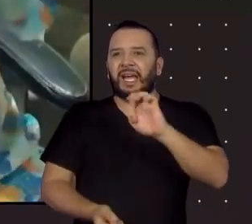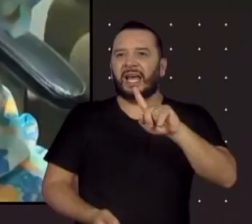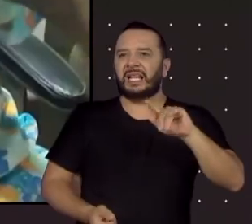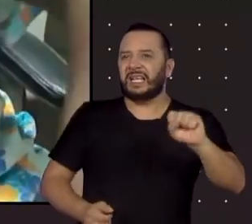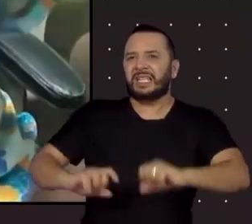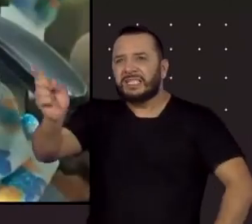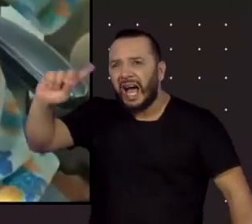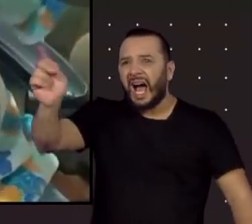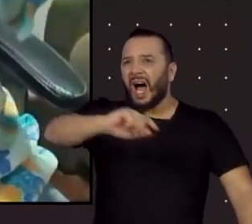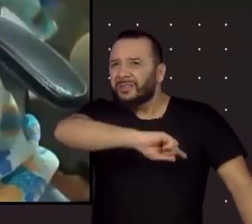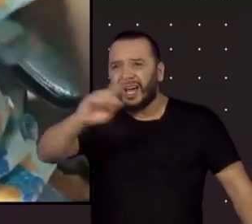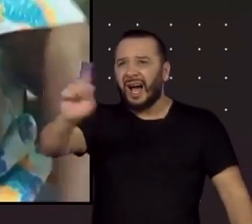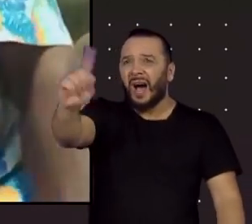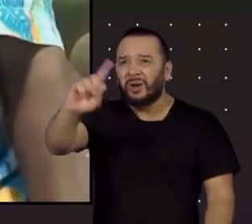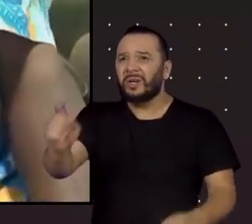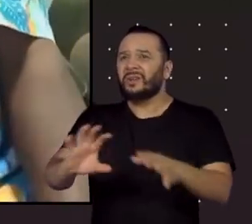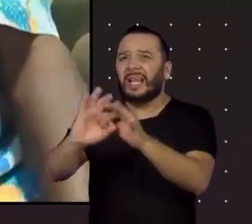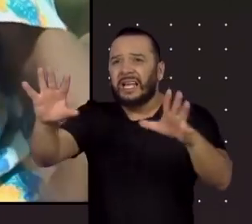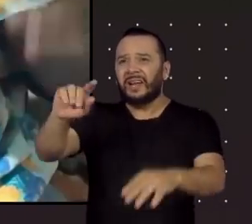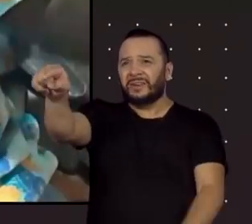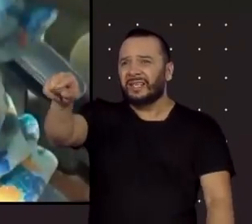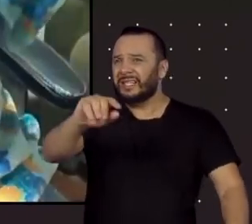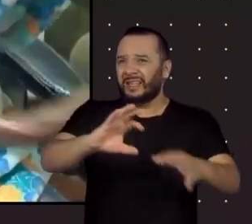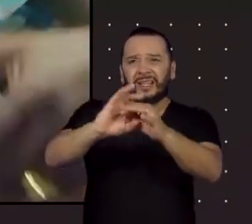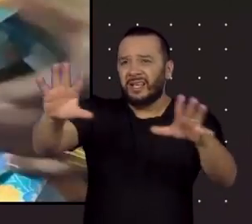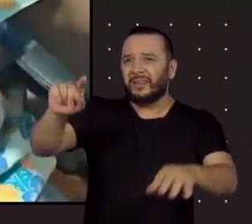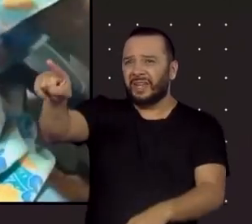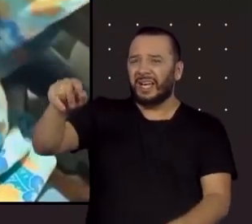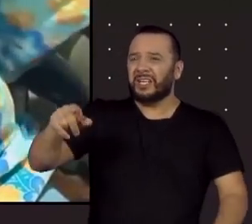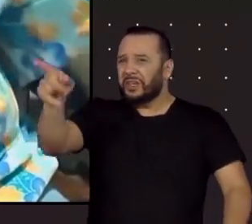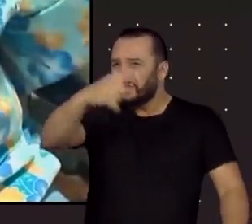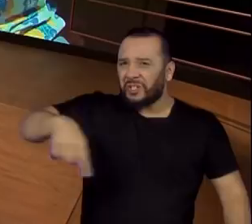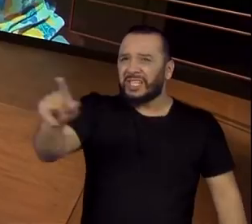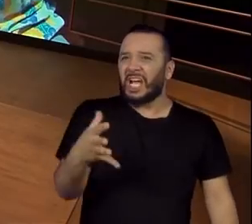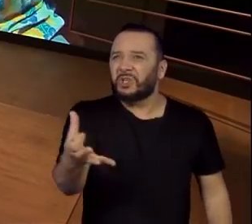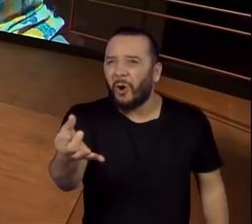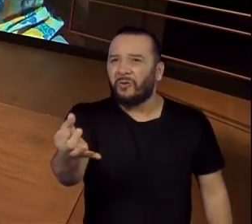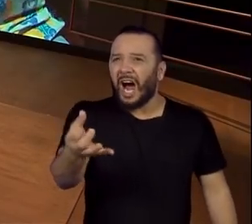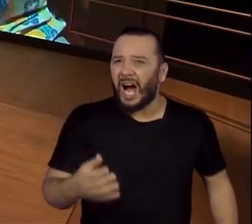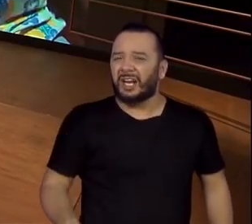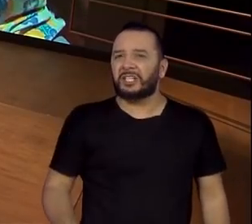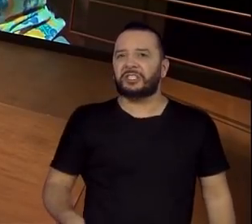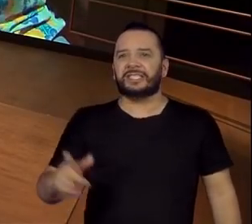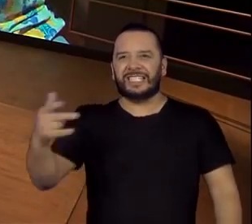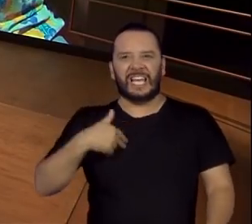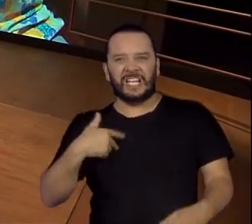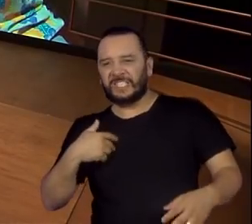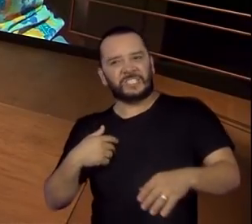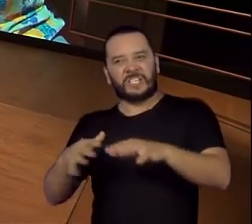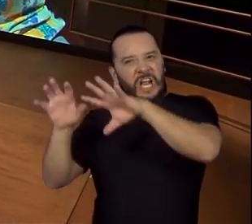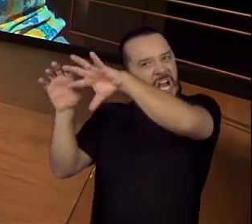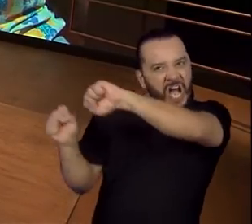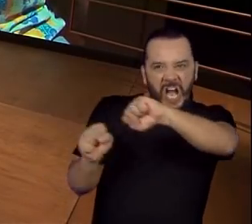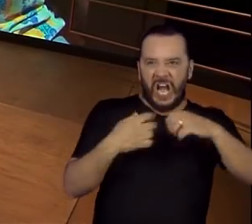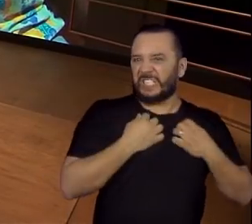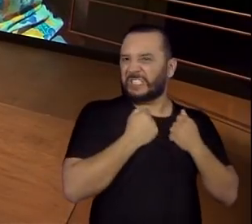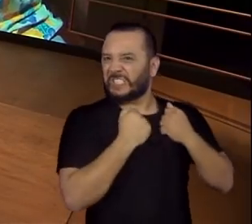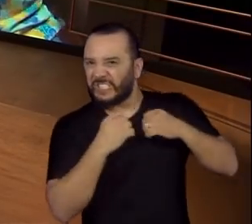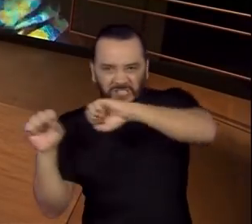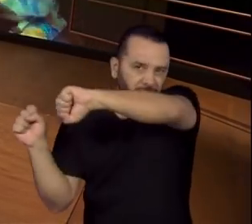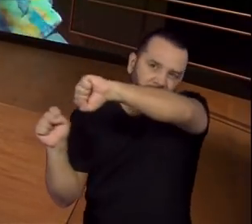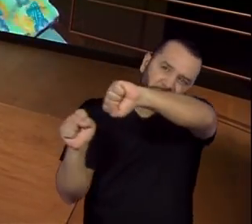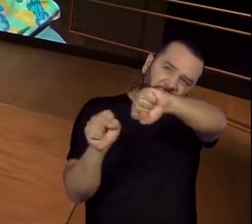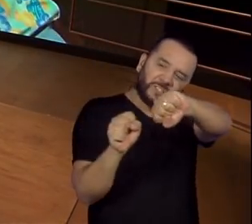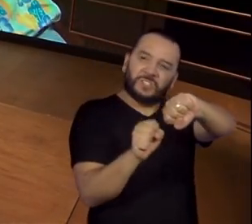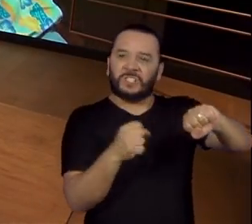solta ele, solta ele, solta ele, seus covardes. E as pessoas me arrastando, os policiais me arrastando,